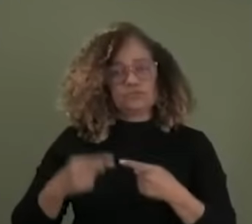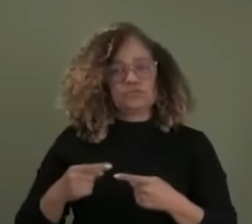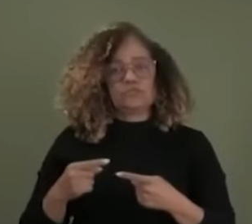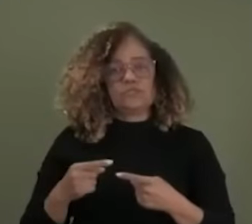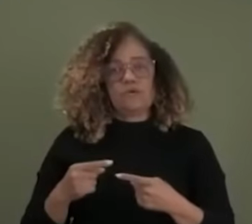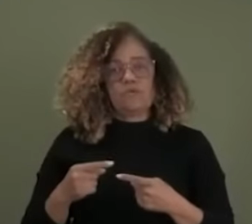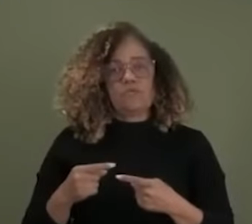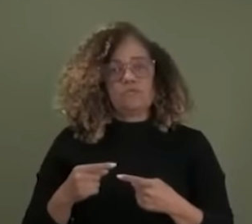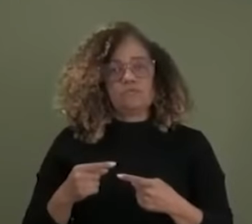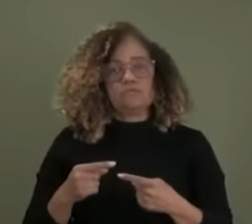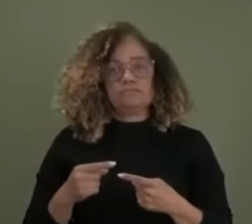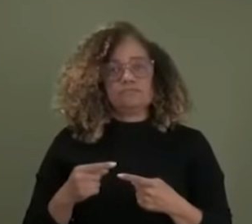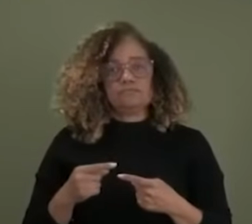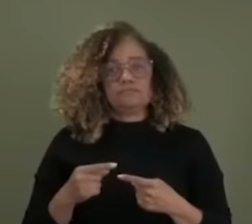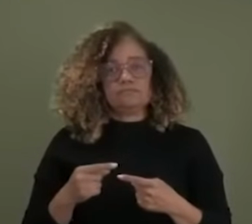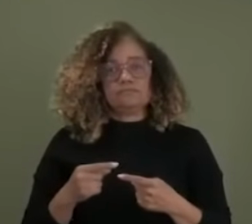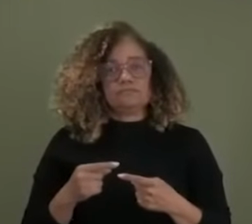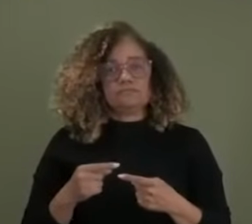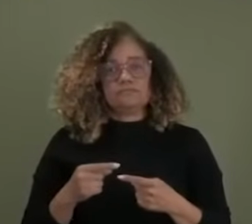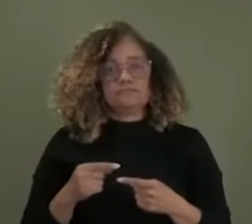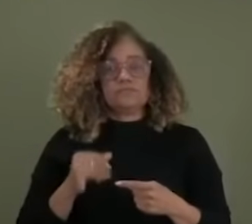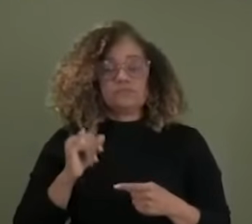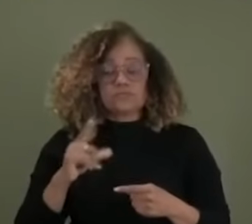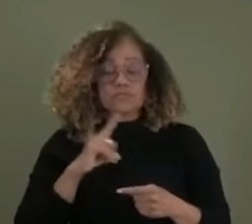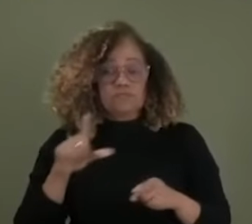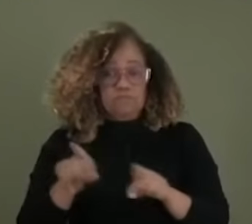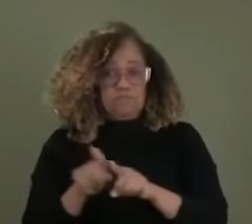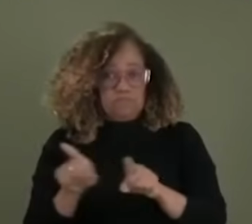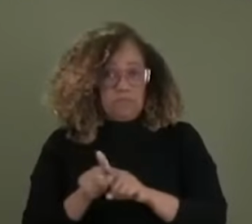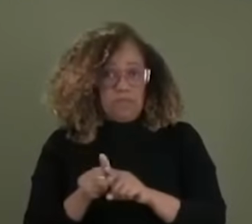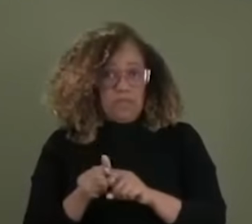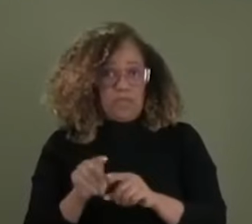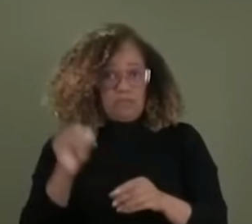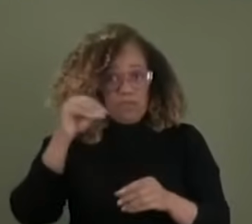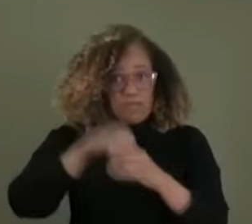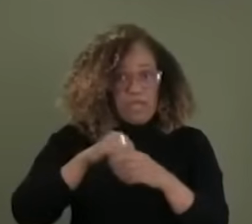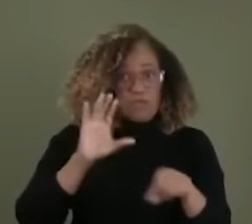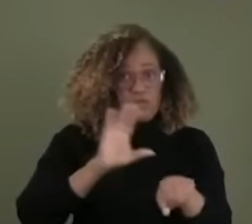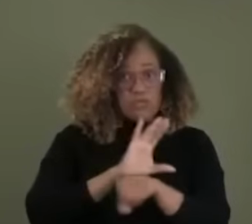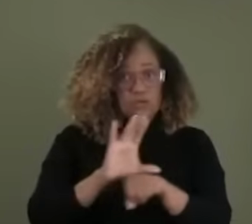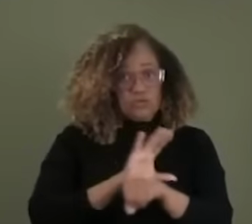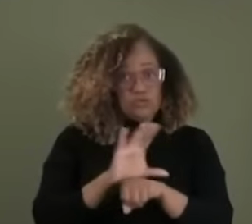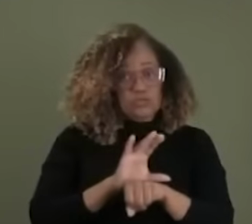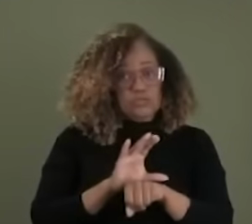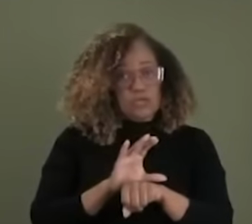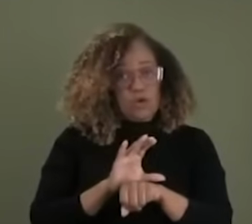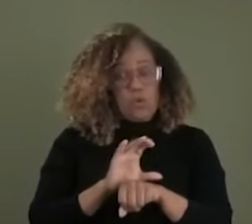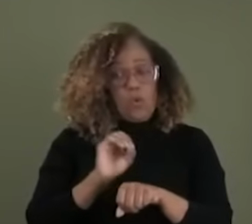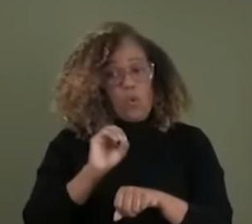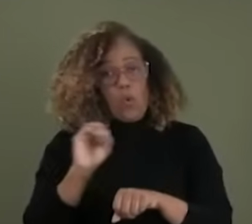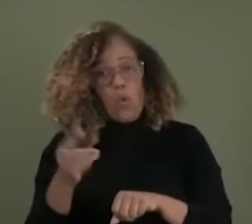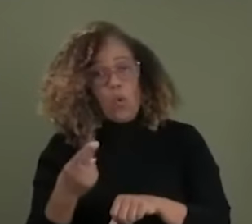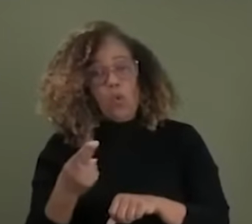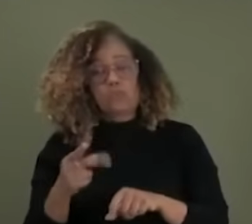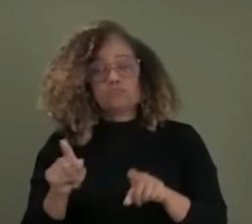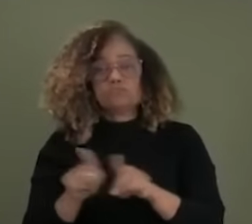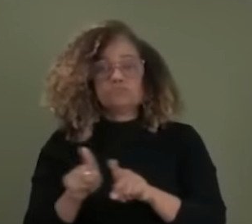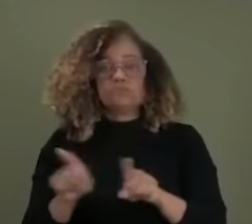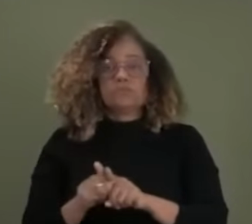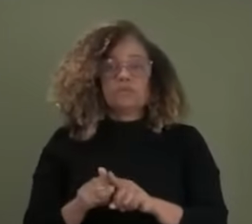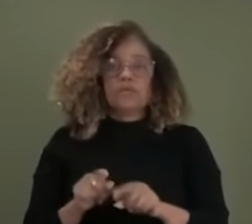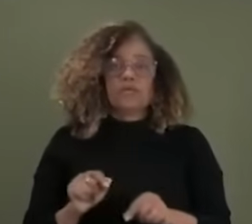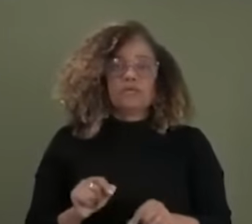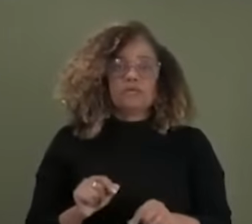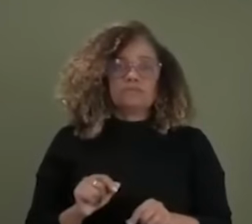diga, a vingar a tese da inconstitucionalidade, o que se estará fazendo é descriminalização da conduta